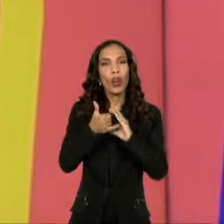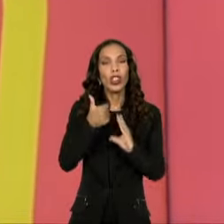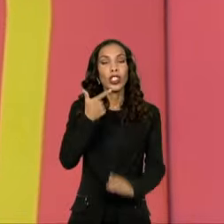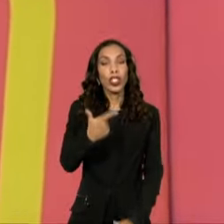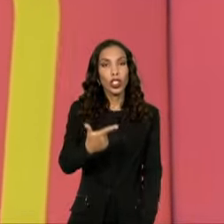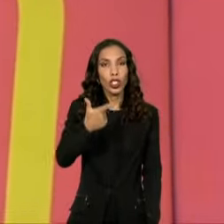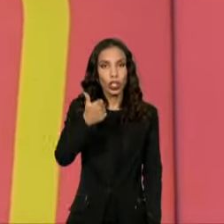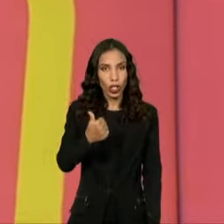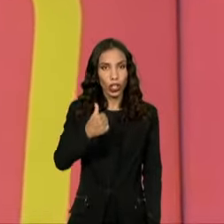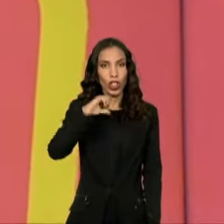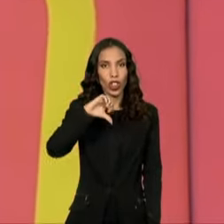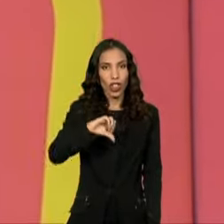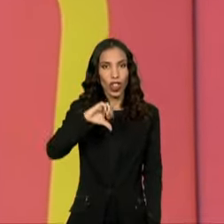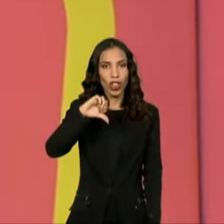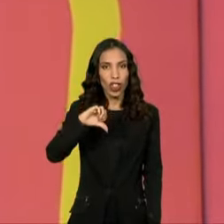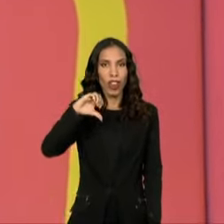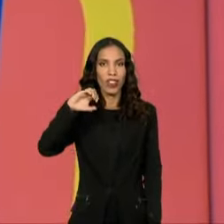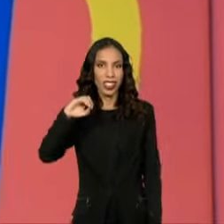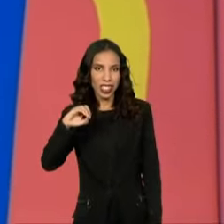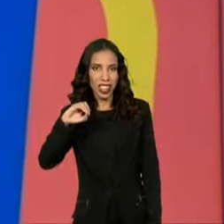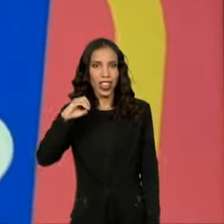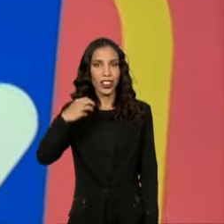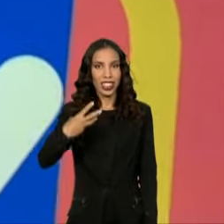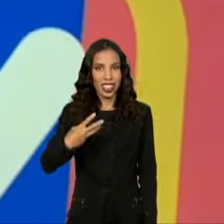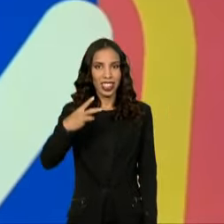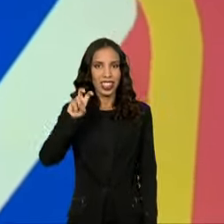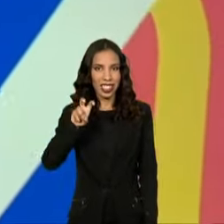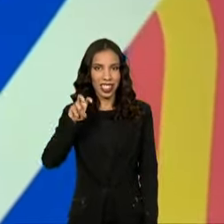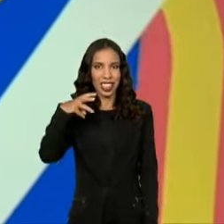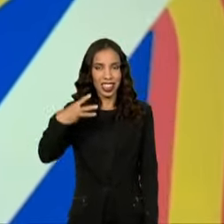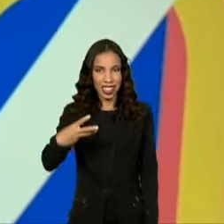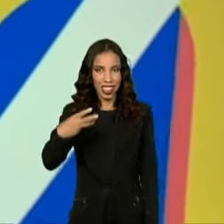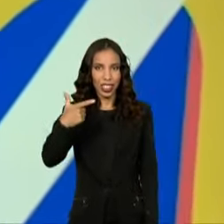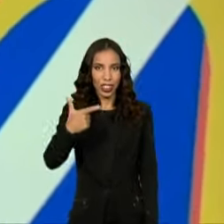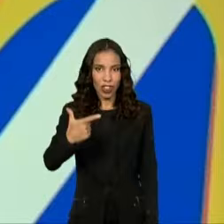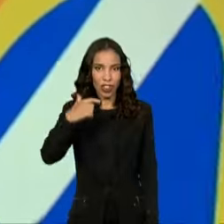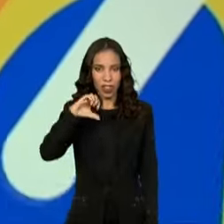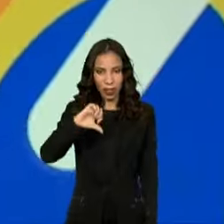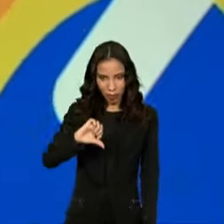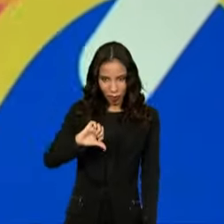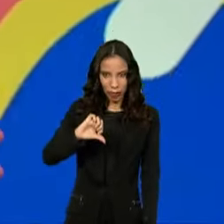219-9903-5329. Vou repetir bonitinho, toma nota aí, hein? Prefixo